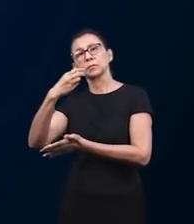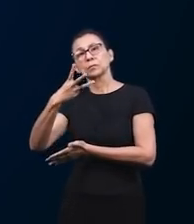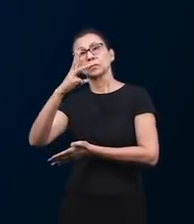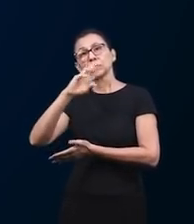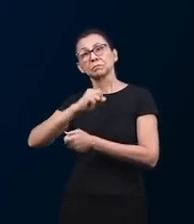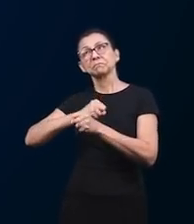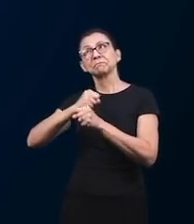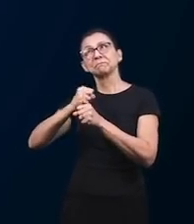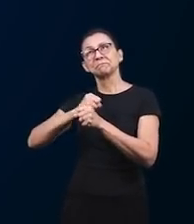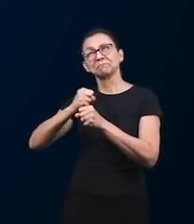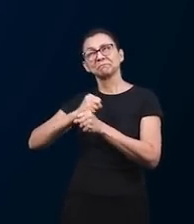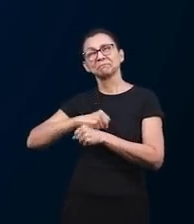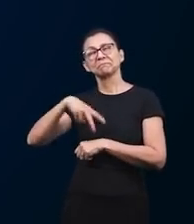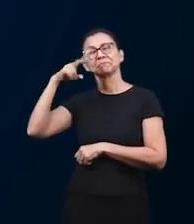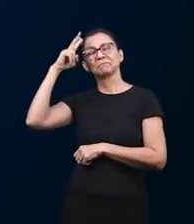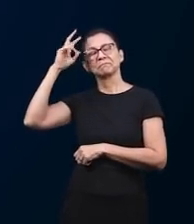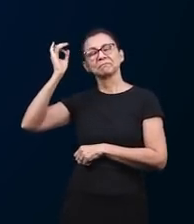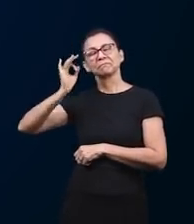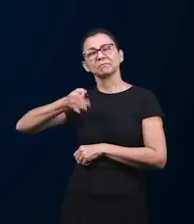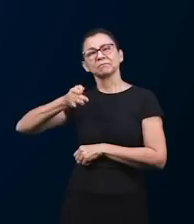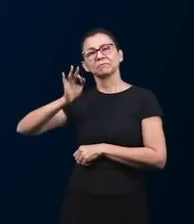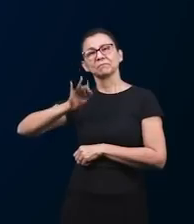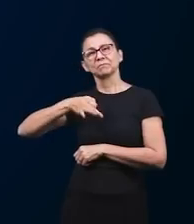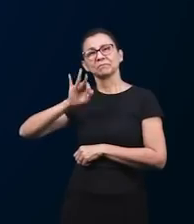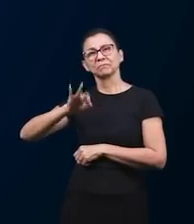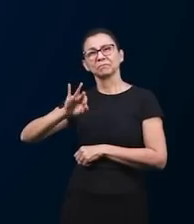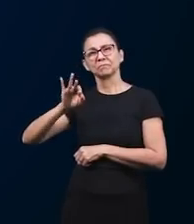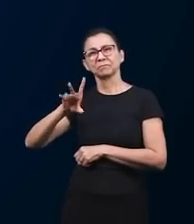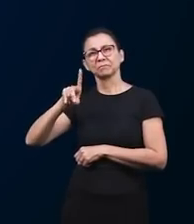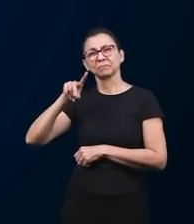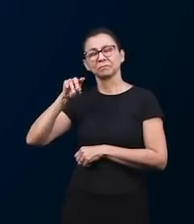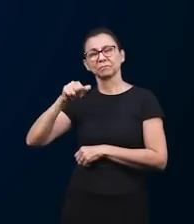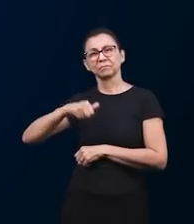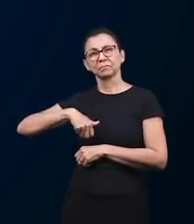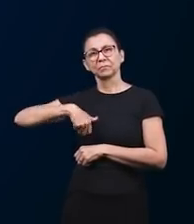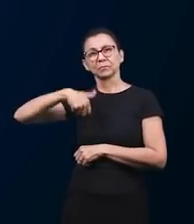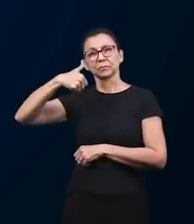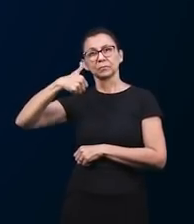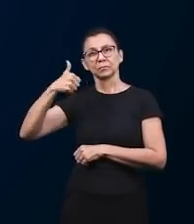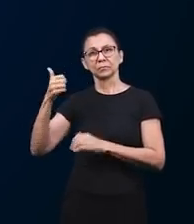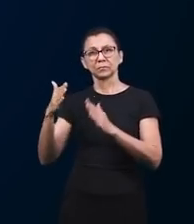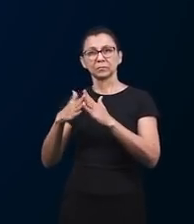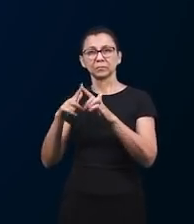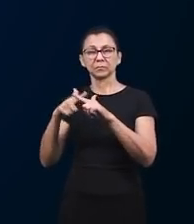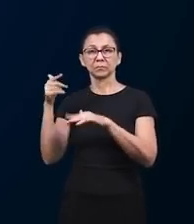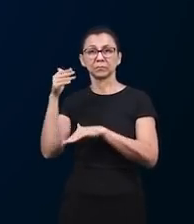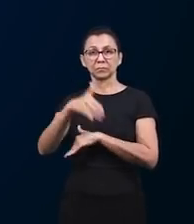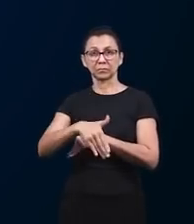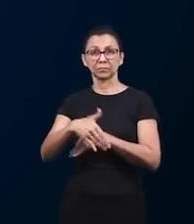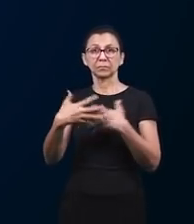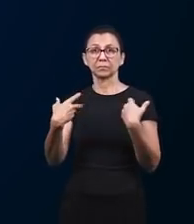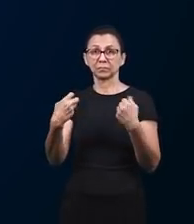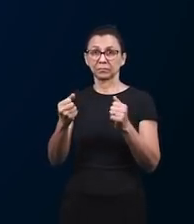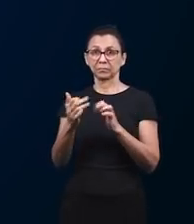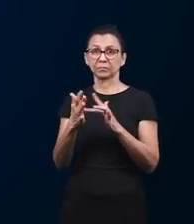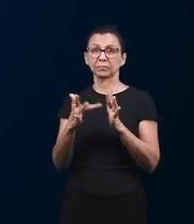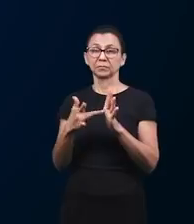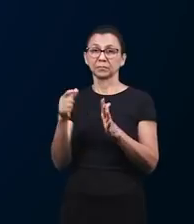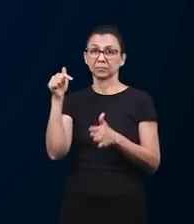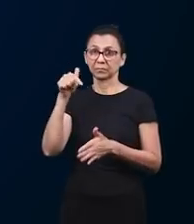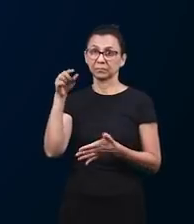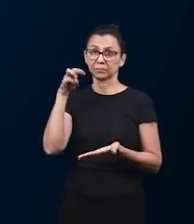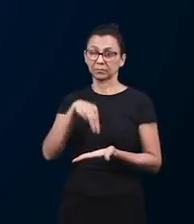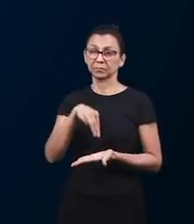anos. E eu me lembro exatamente o que Deus falou comigo desde o primeiro dia que eu entrei numa igreja, que eu me converti nesta